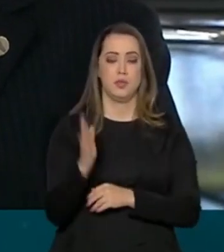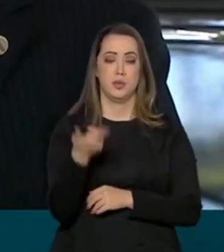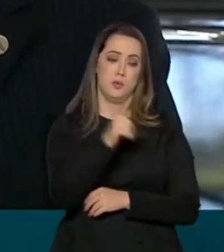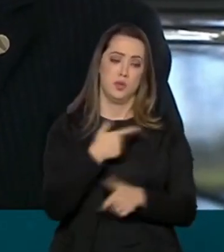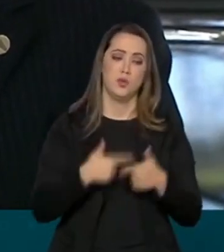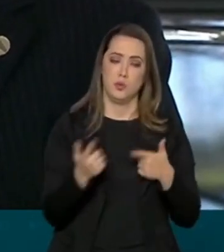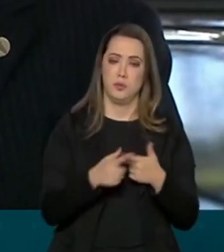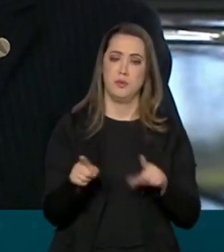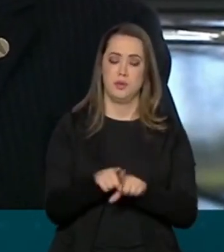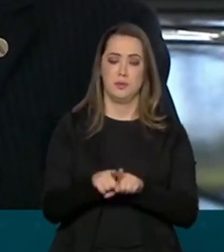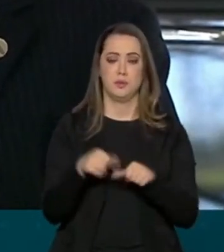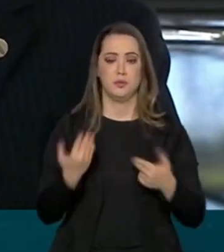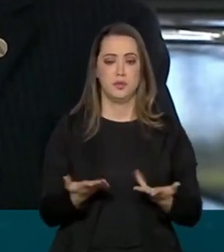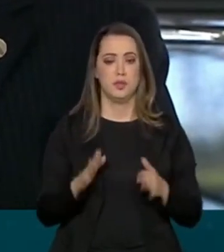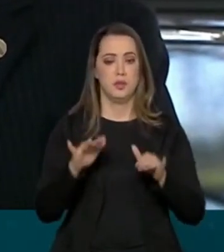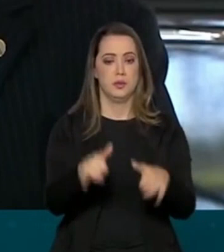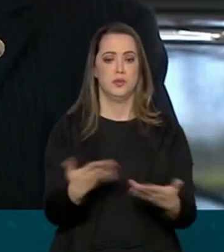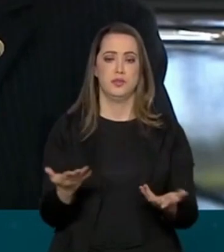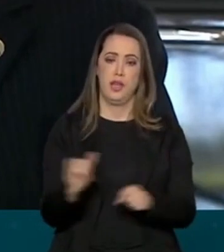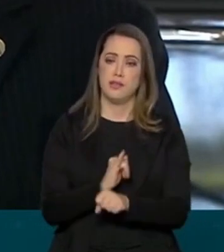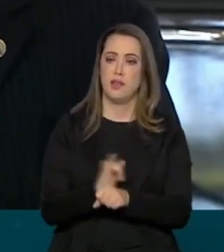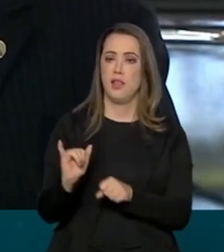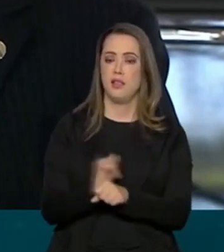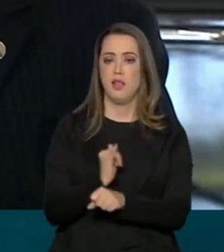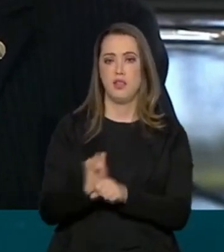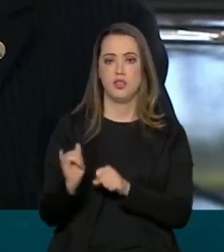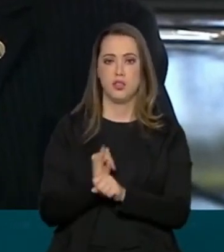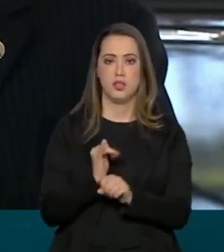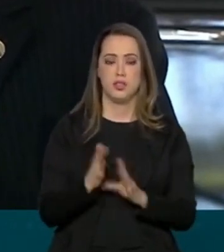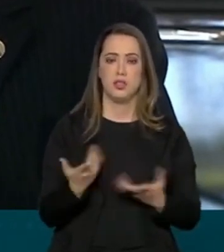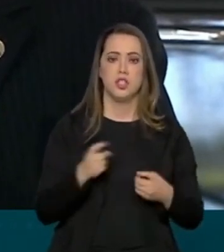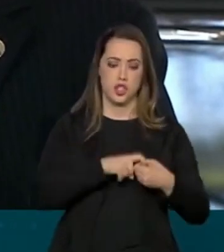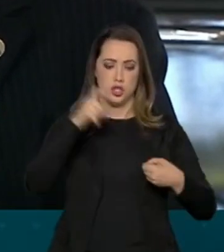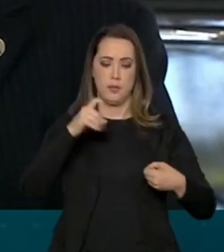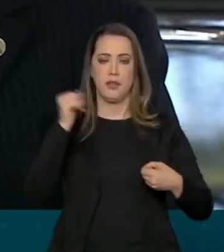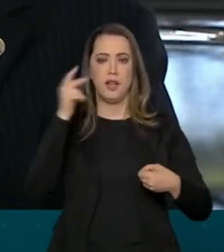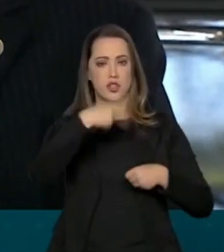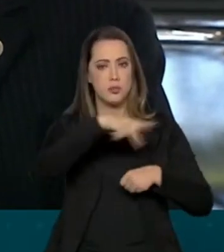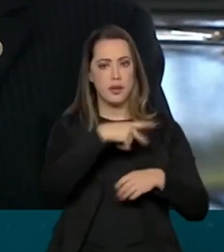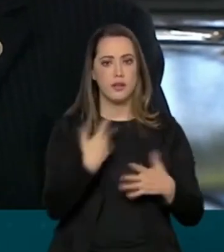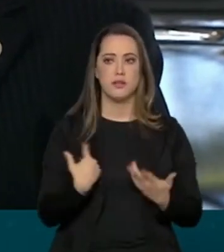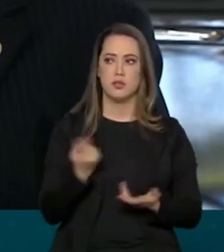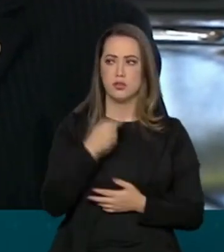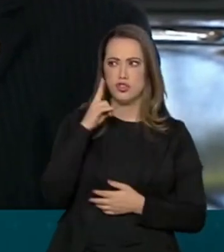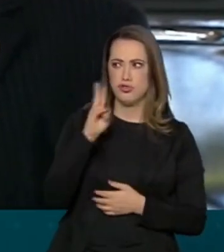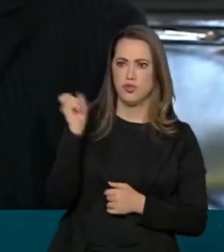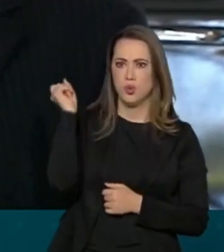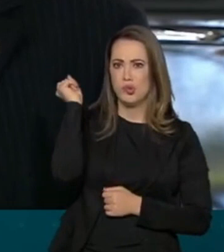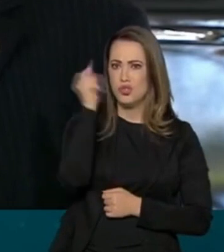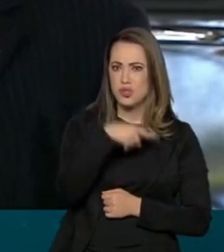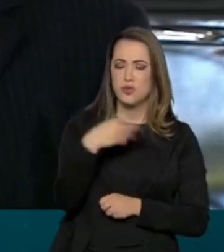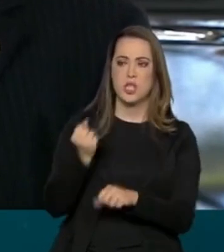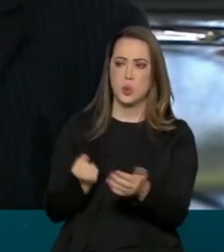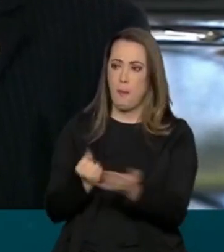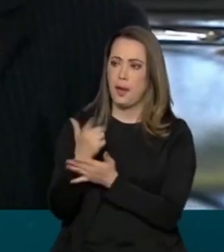também, né, e finalmente, isso é a estratégia de soberania nacional. A gente viu as dificuldades todas que nós tivemos para a